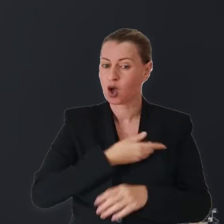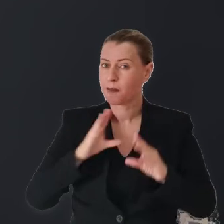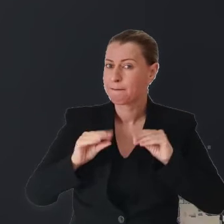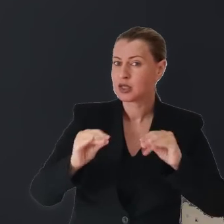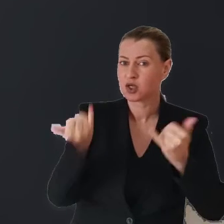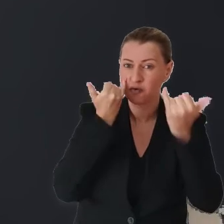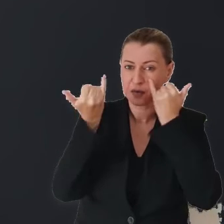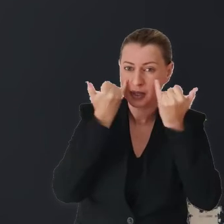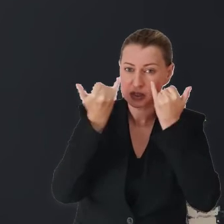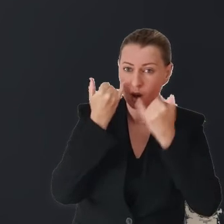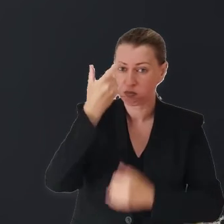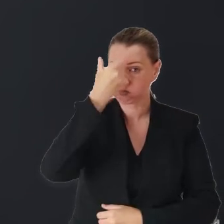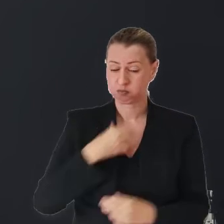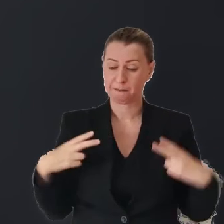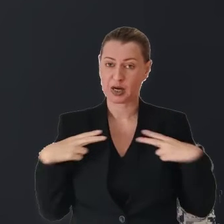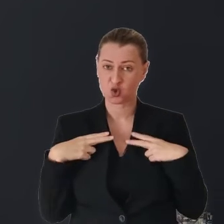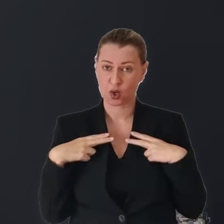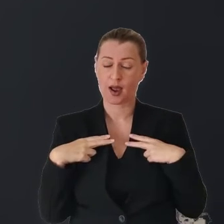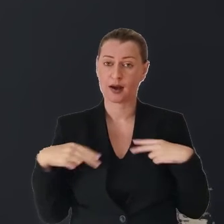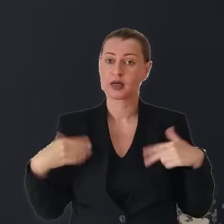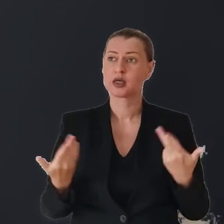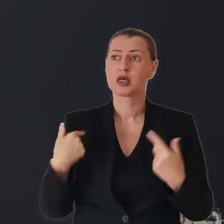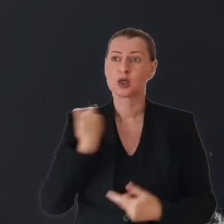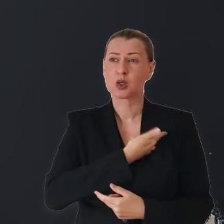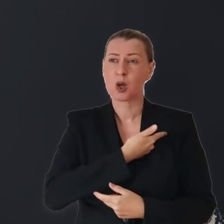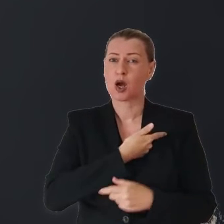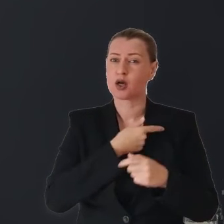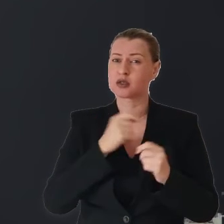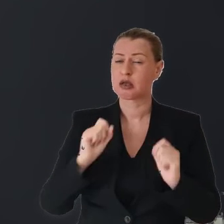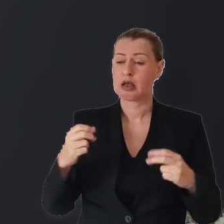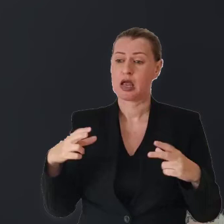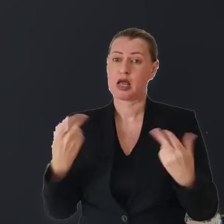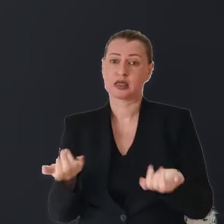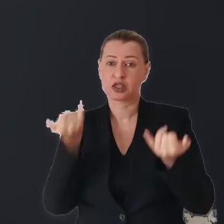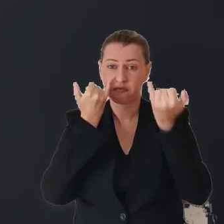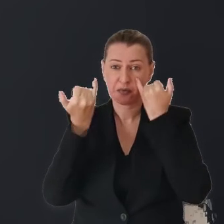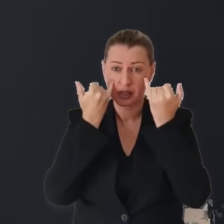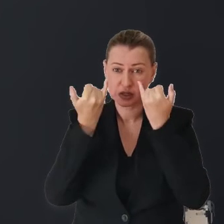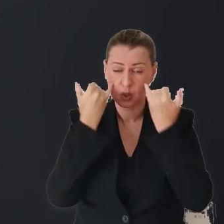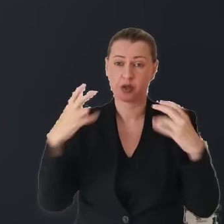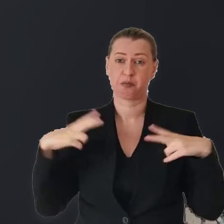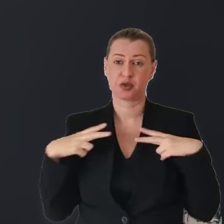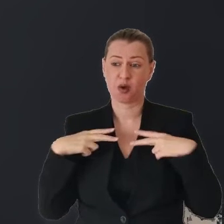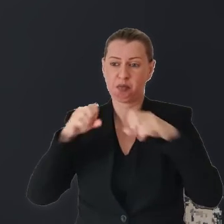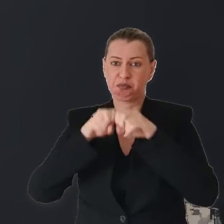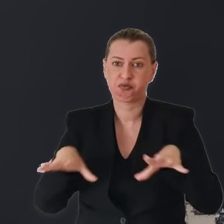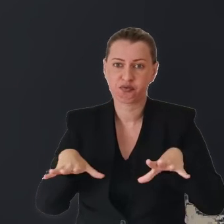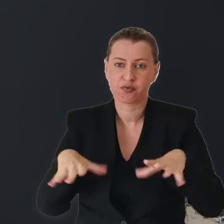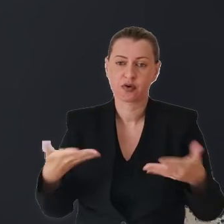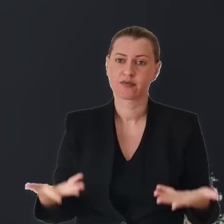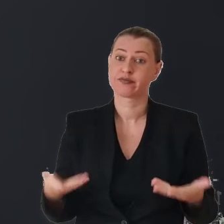com dados pessoais e que a gente talvez vaze esses dados, aí tem uma lei de proteção de dados pessoais. Vai que tem